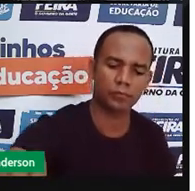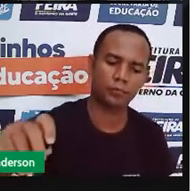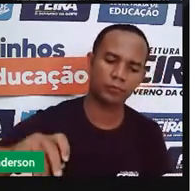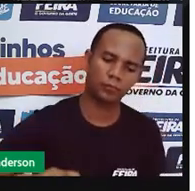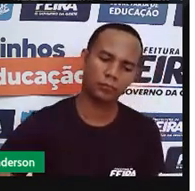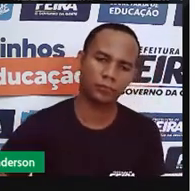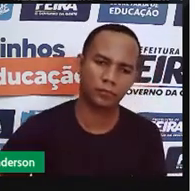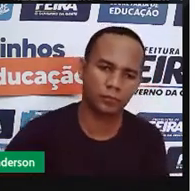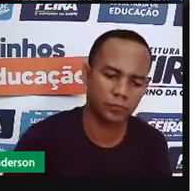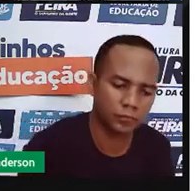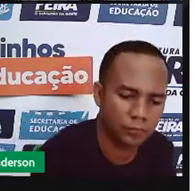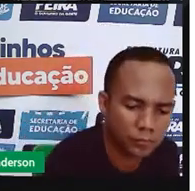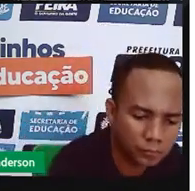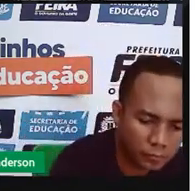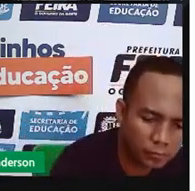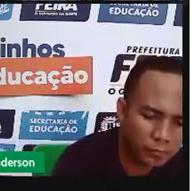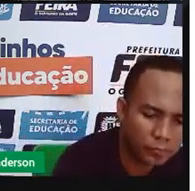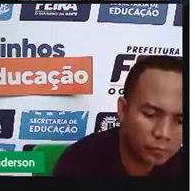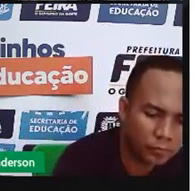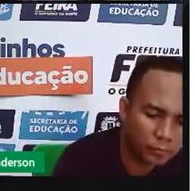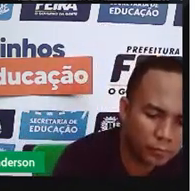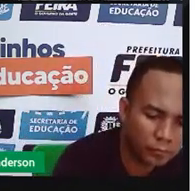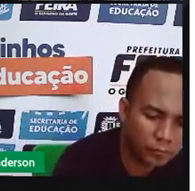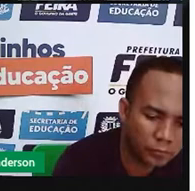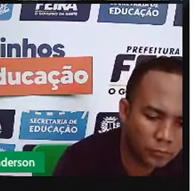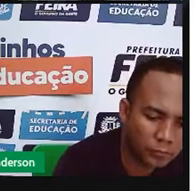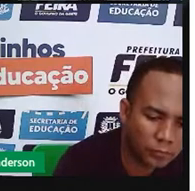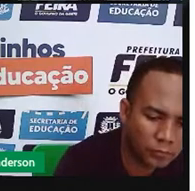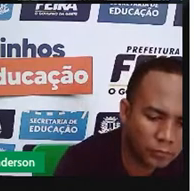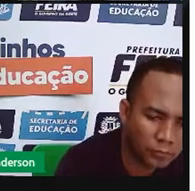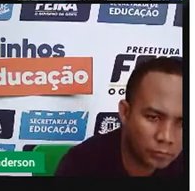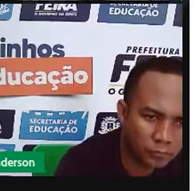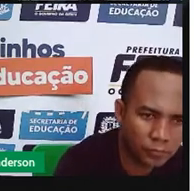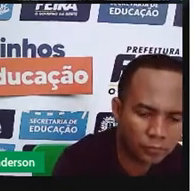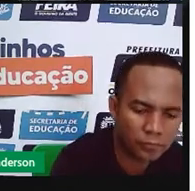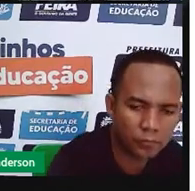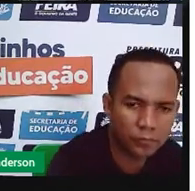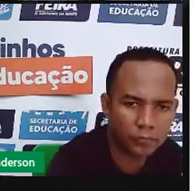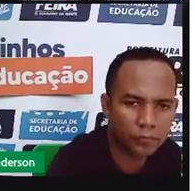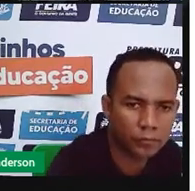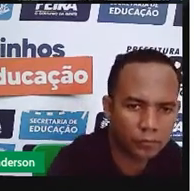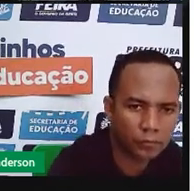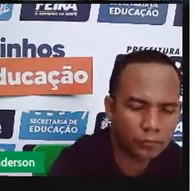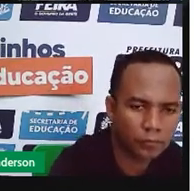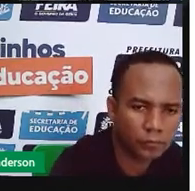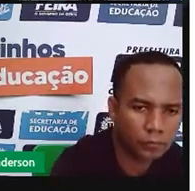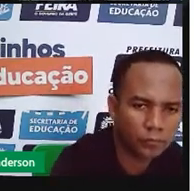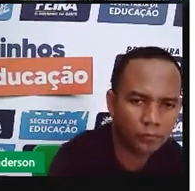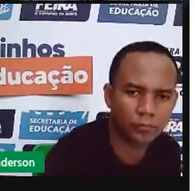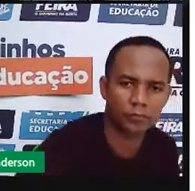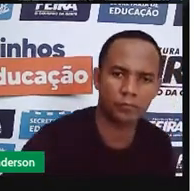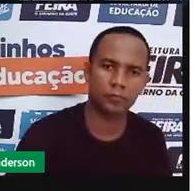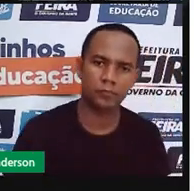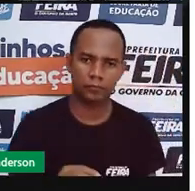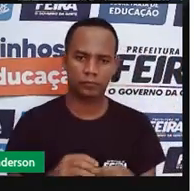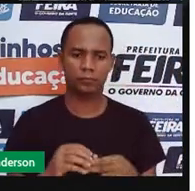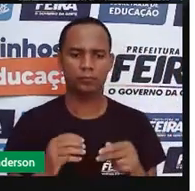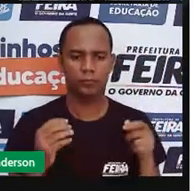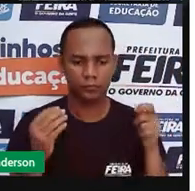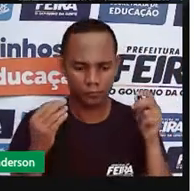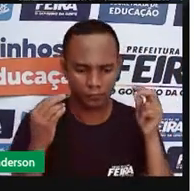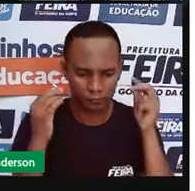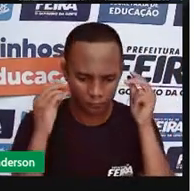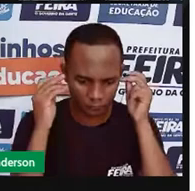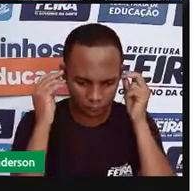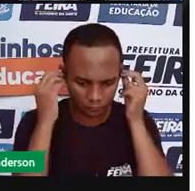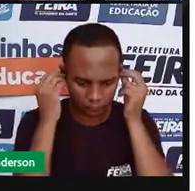tarefa, espalharam sem intenção vegetais pelas terras por onde passavam. Com o tempo, observaram e perceberam que os